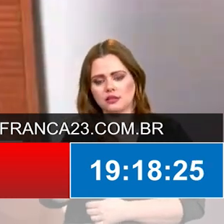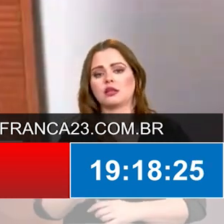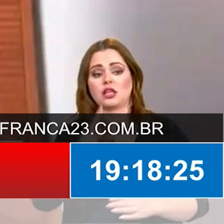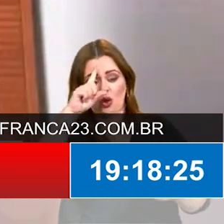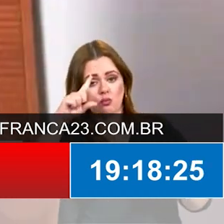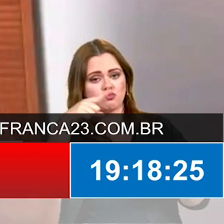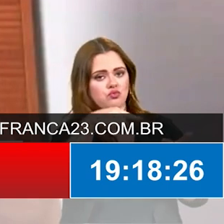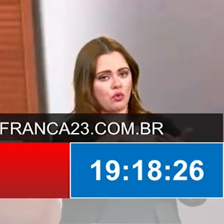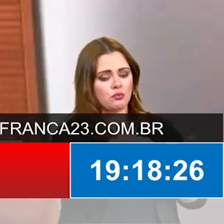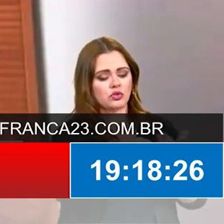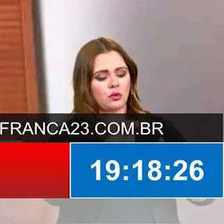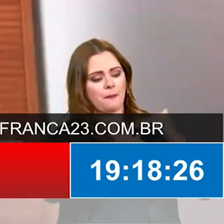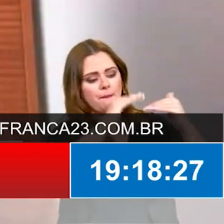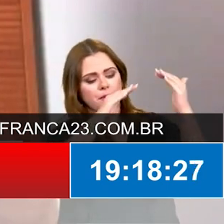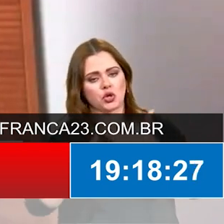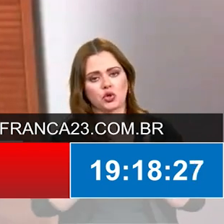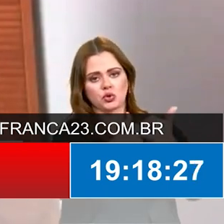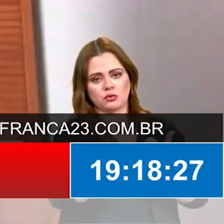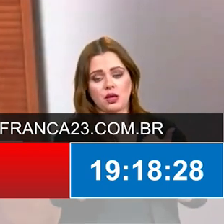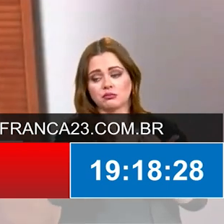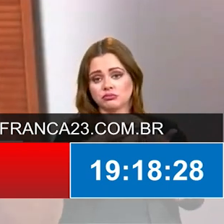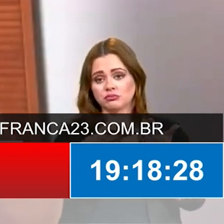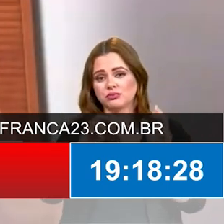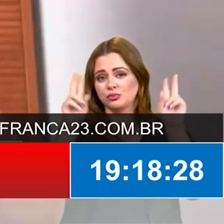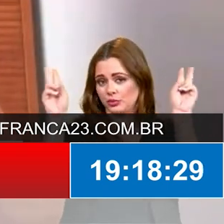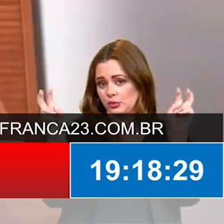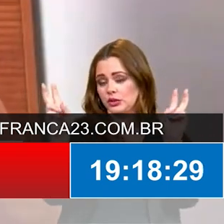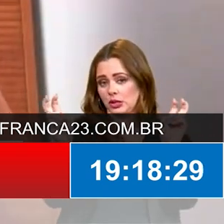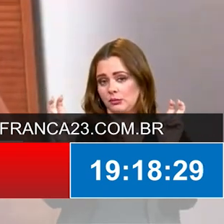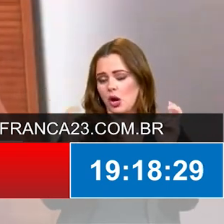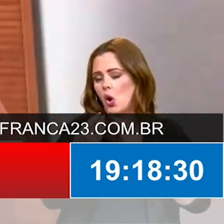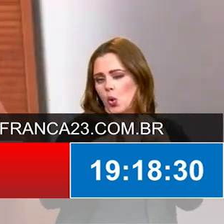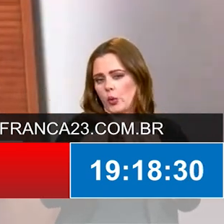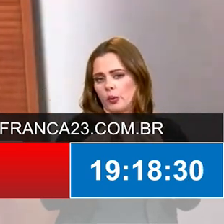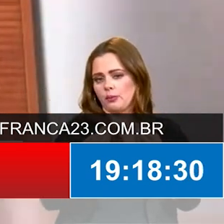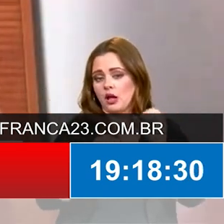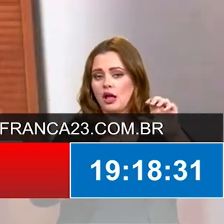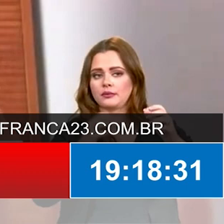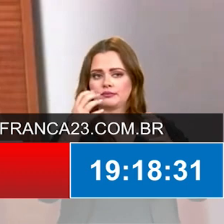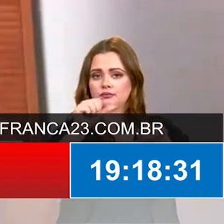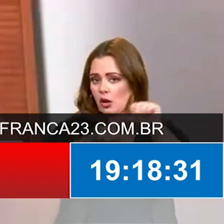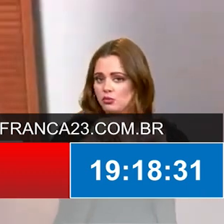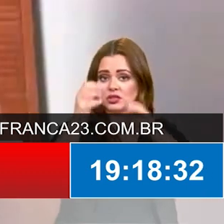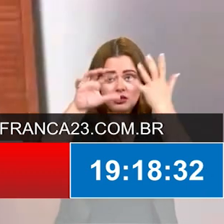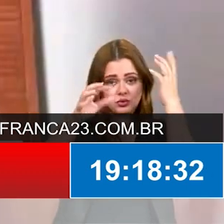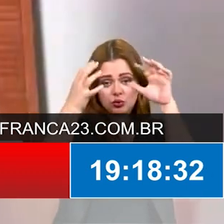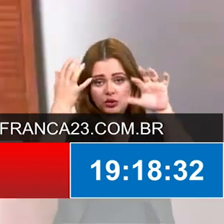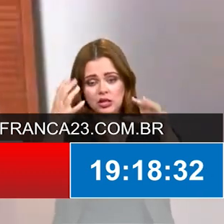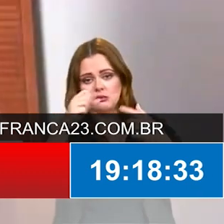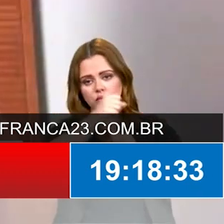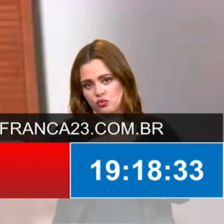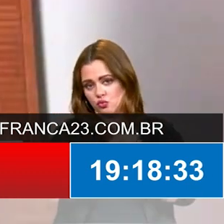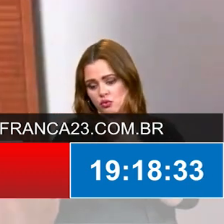do Desenvolvimento Sustentável, por abordar temáticas como as mudanças do clima nas estações do